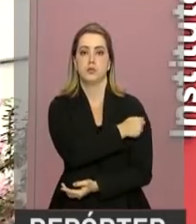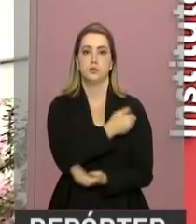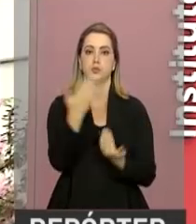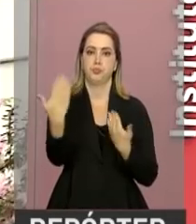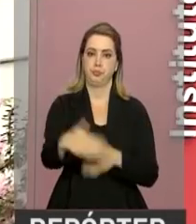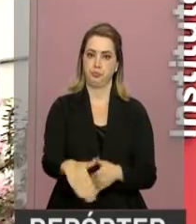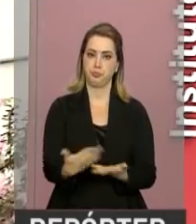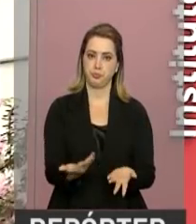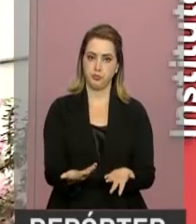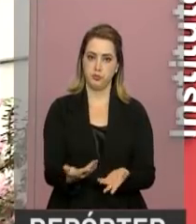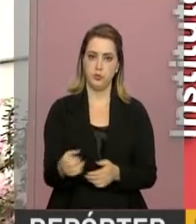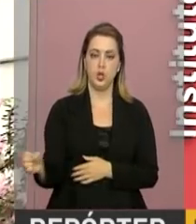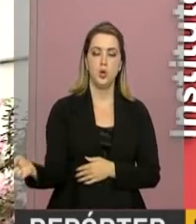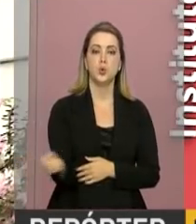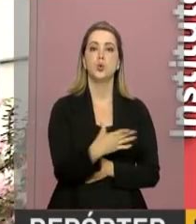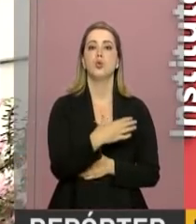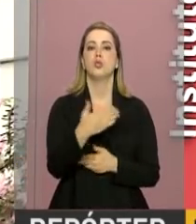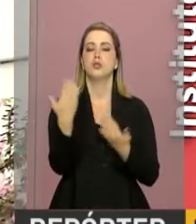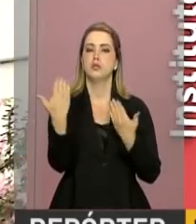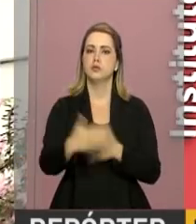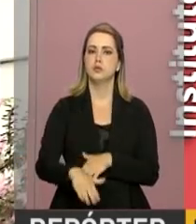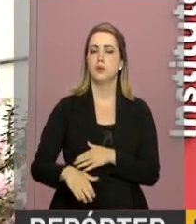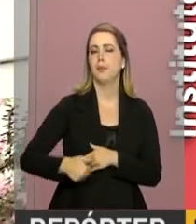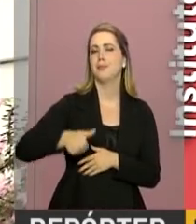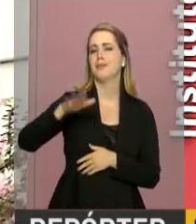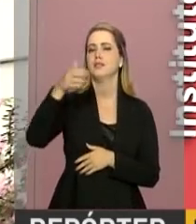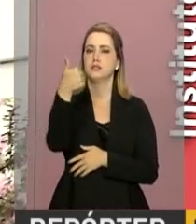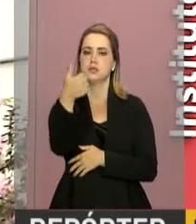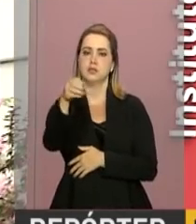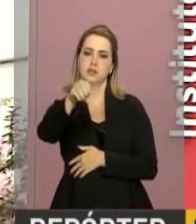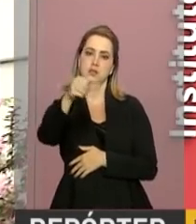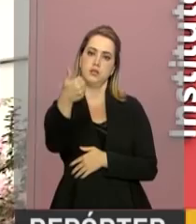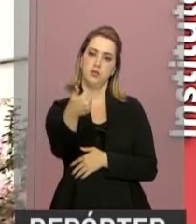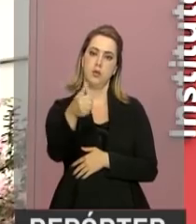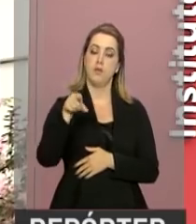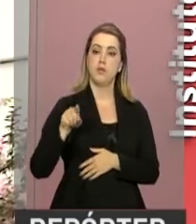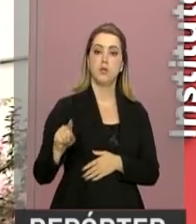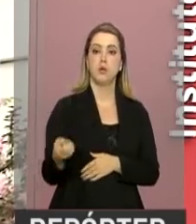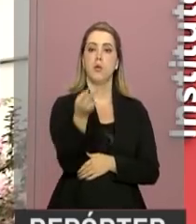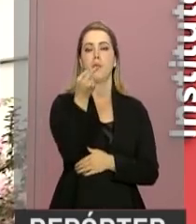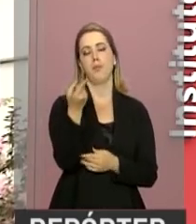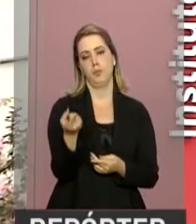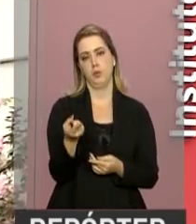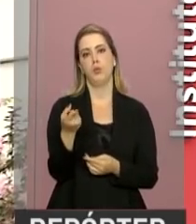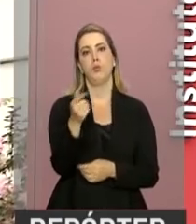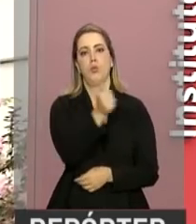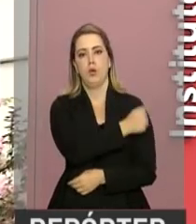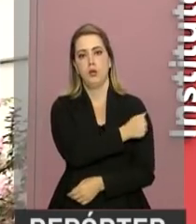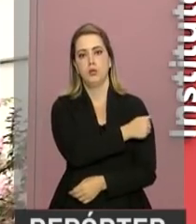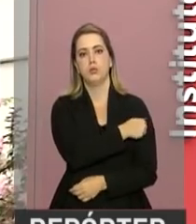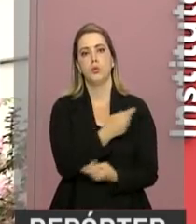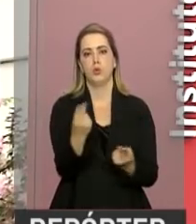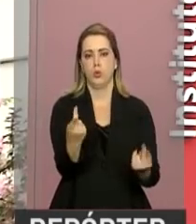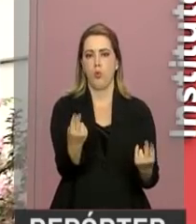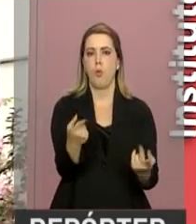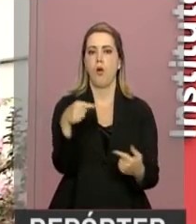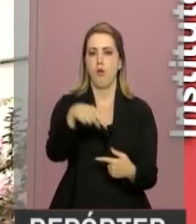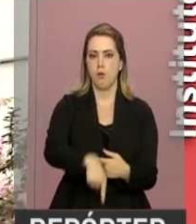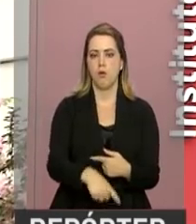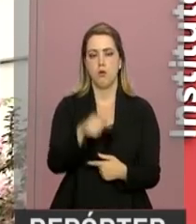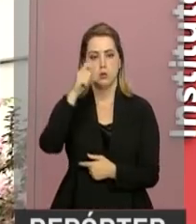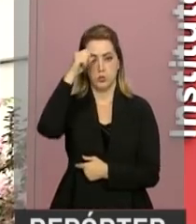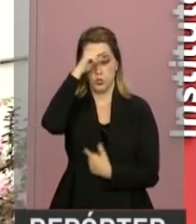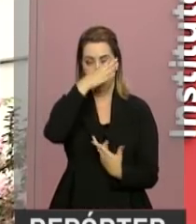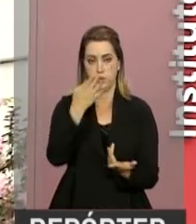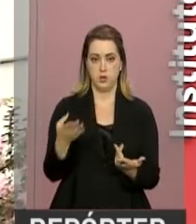a nova prova para os mais de 191 mil candidatos terá o mesmo nível de dificuldade da que será aplicada no próximo final